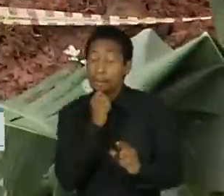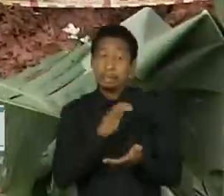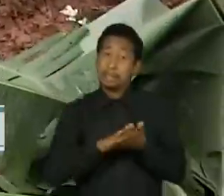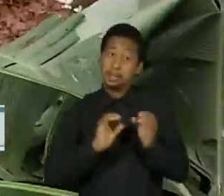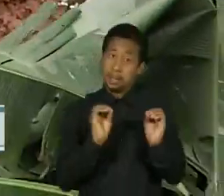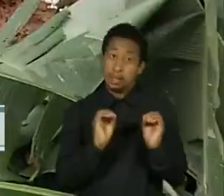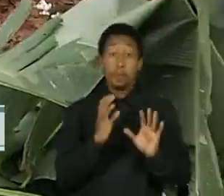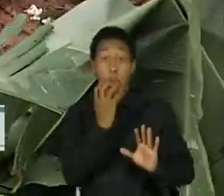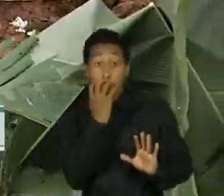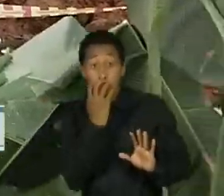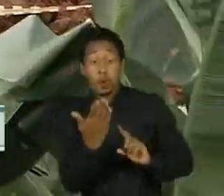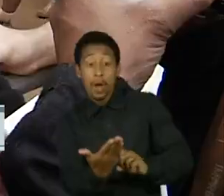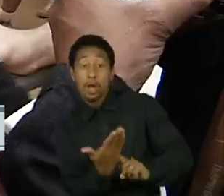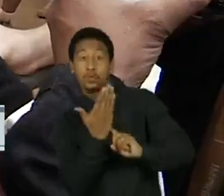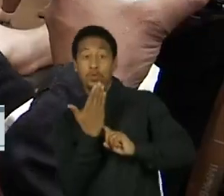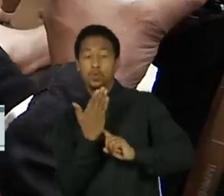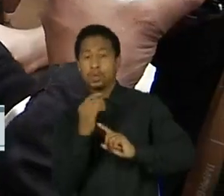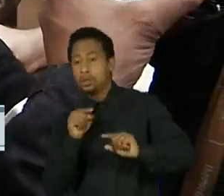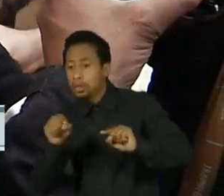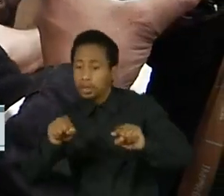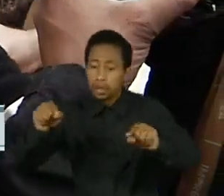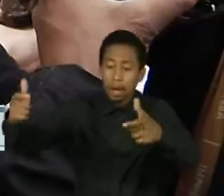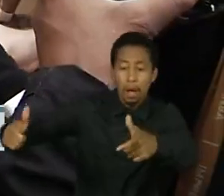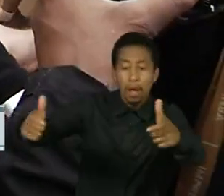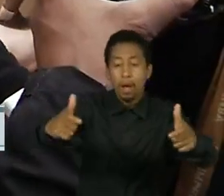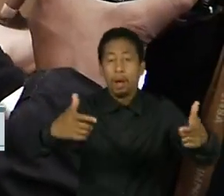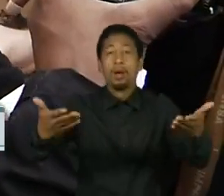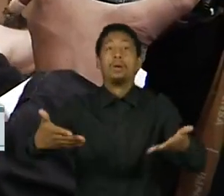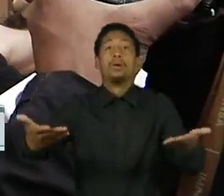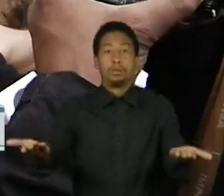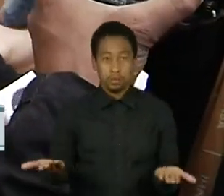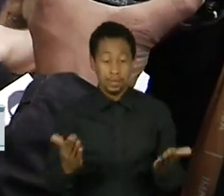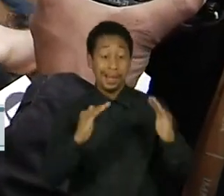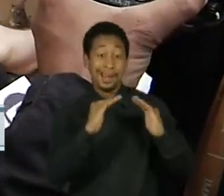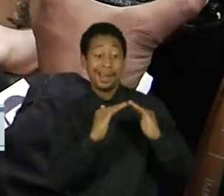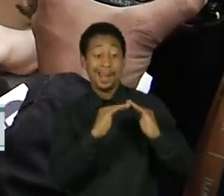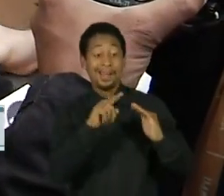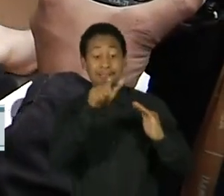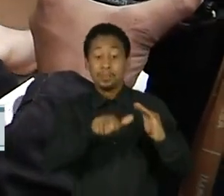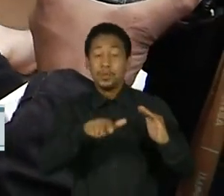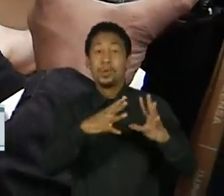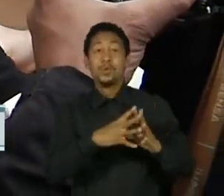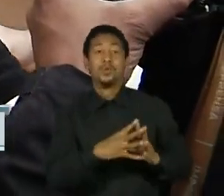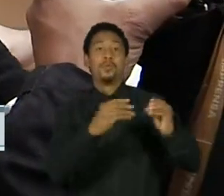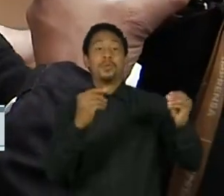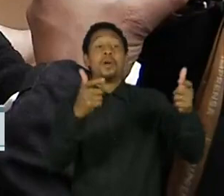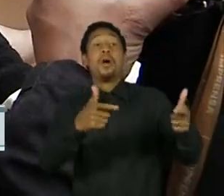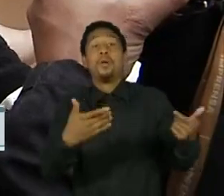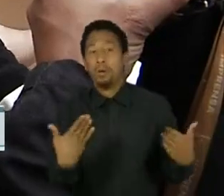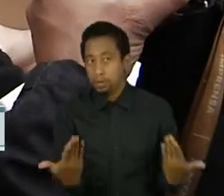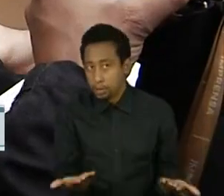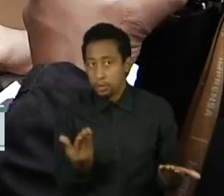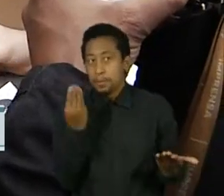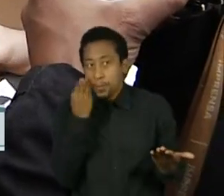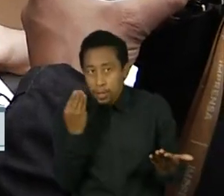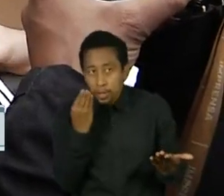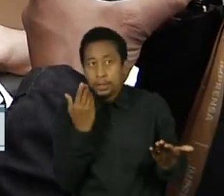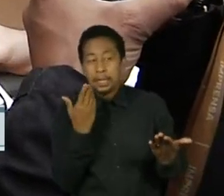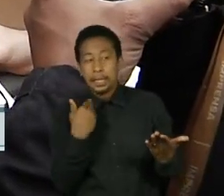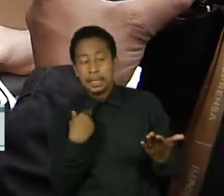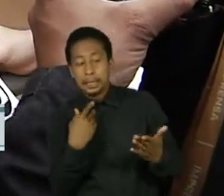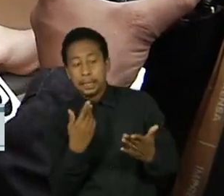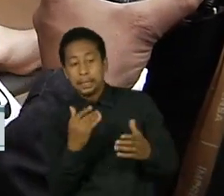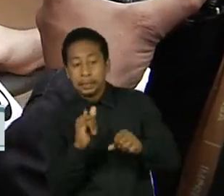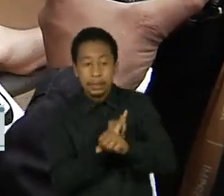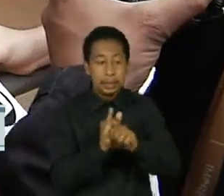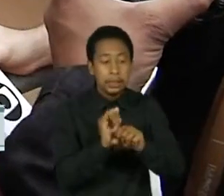interesse e a gente fez o levantamento antes do onde eram as residências das pessoas desaparecidas para tentar entender a dinâmica